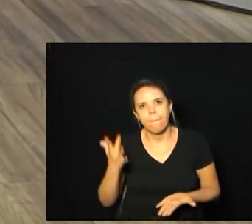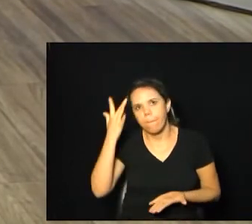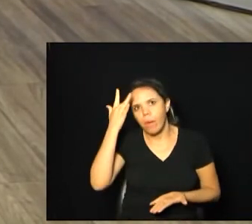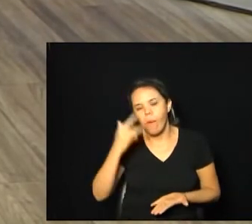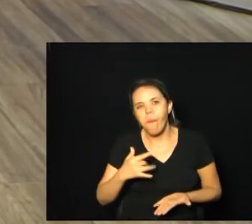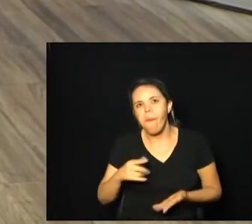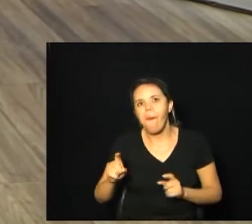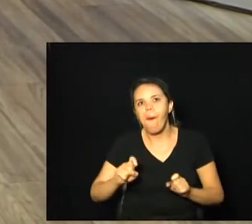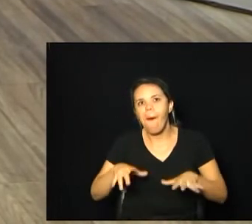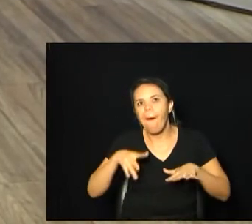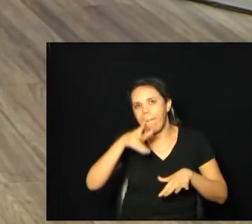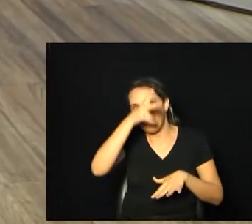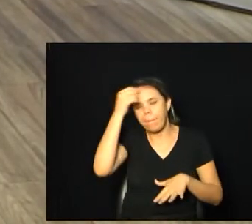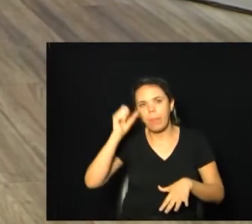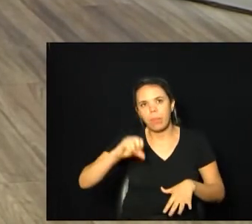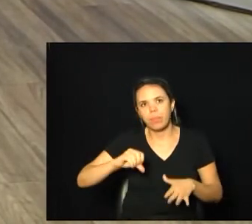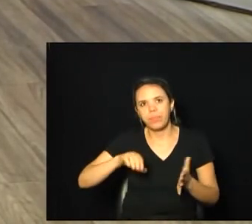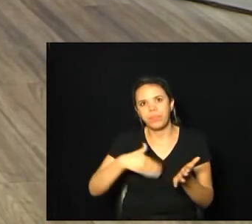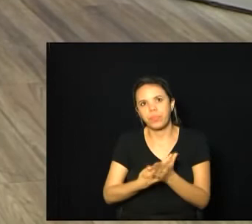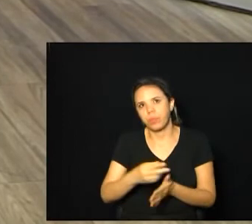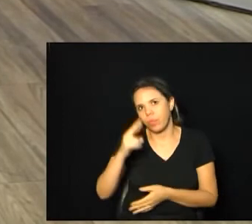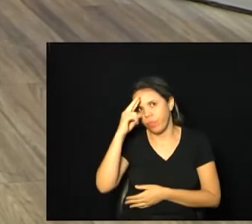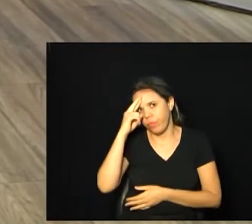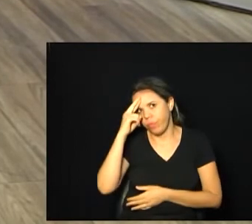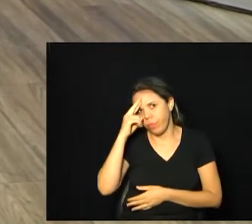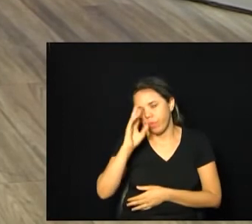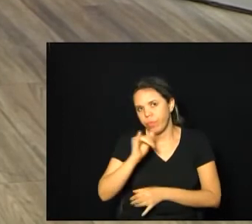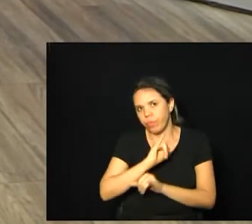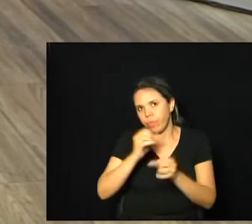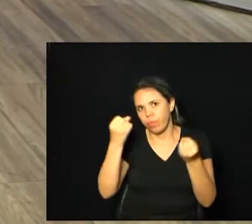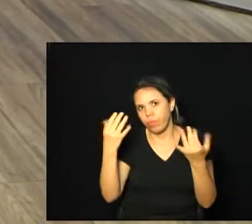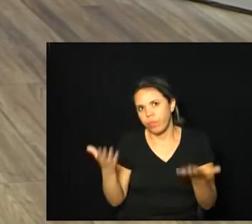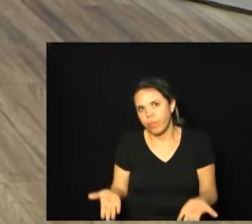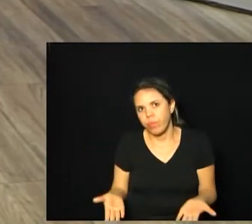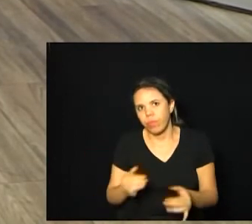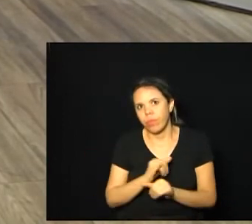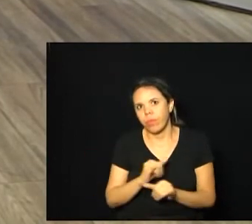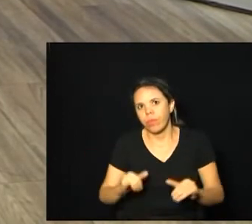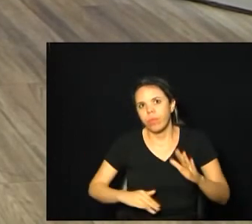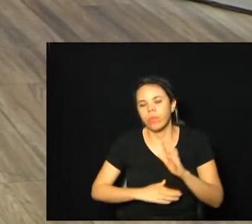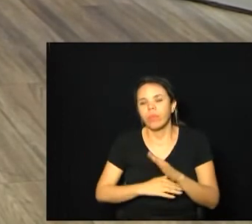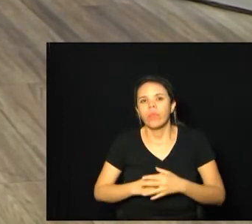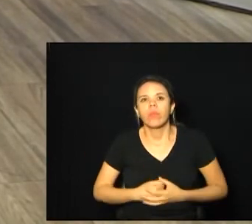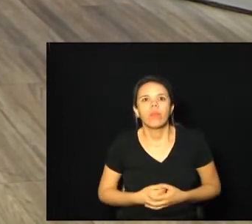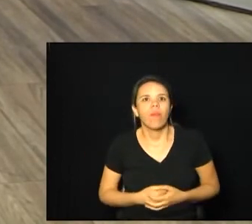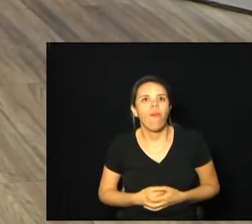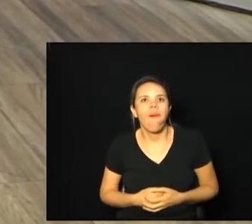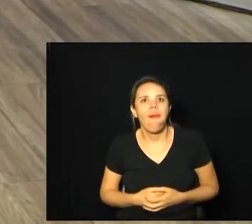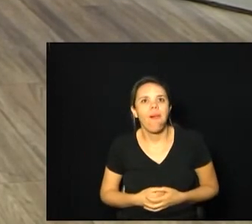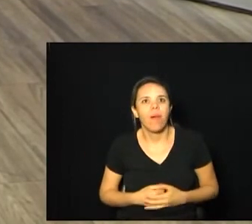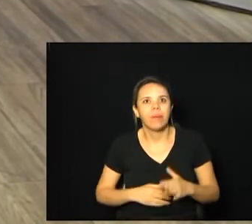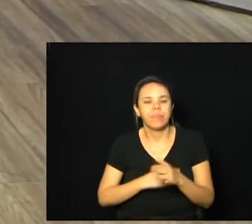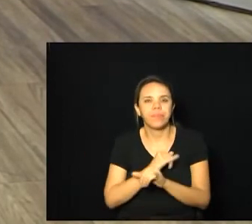tem audiência pública das 9h ao meio-dia, como já foi explicado aqui nas notícias do Legislativo.